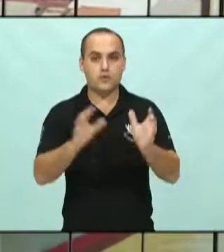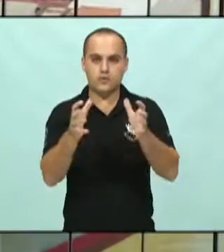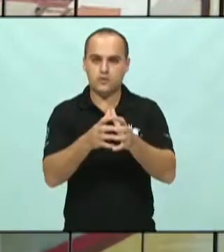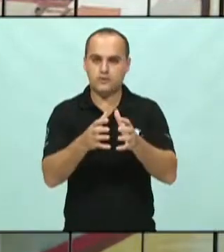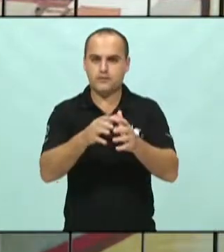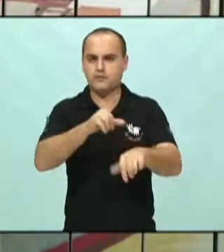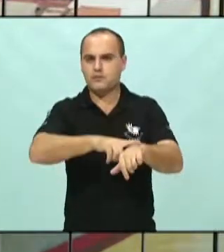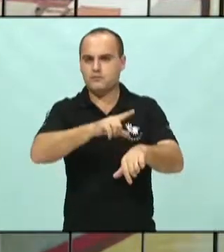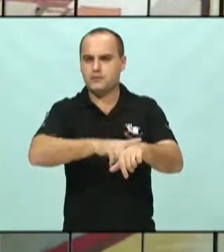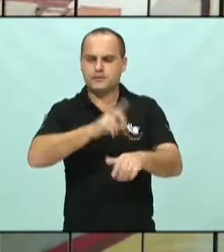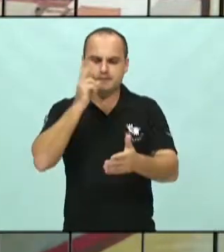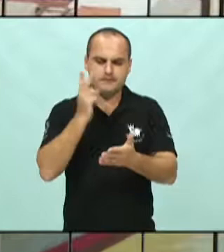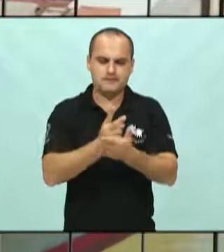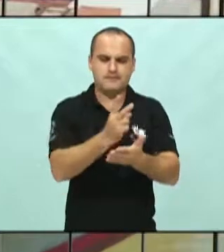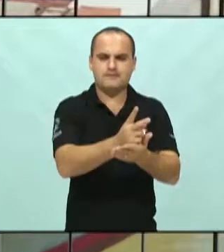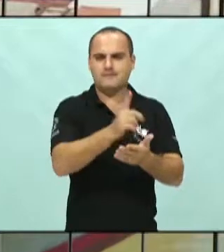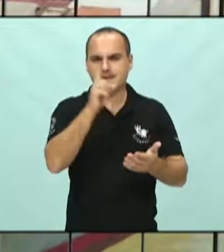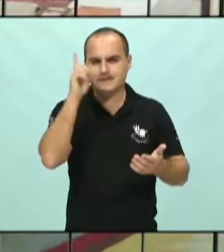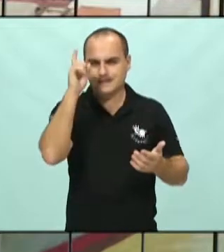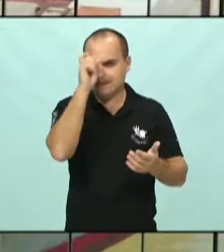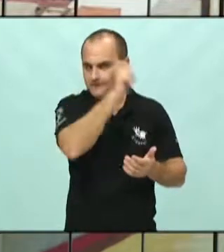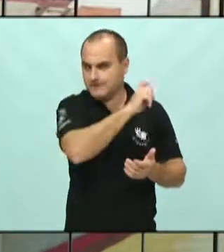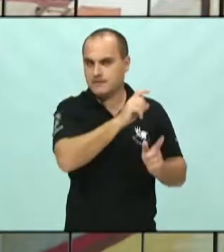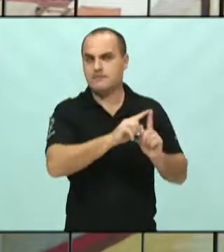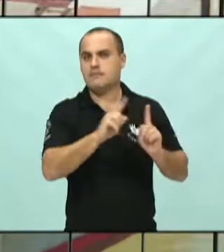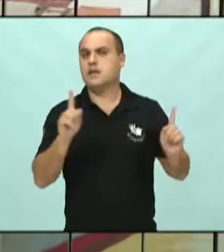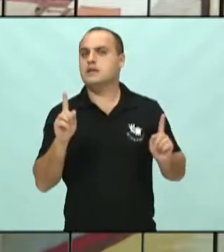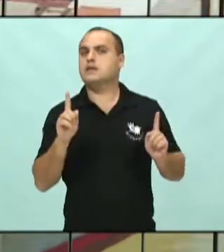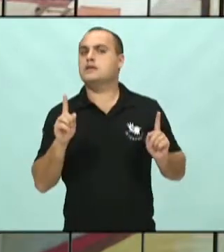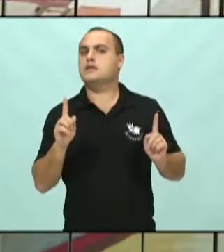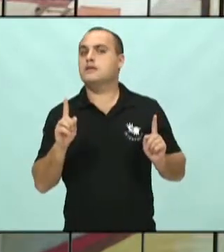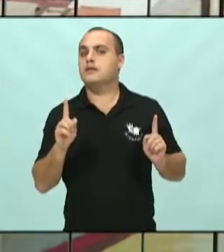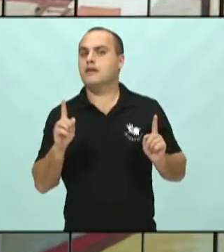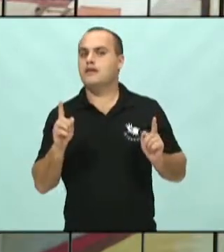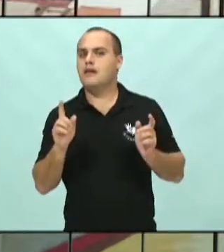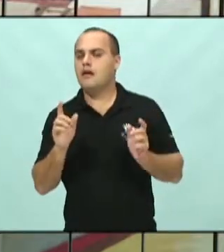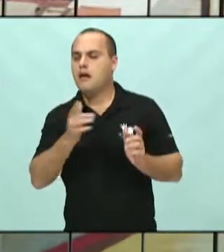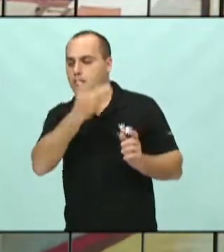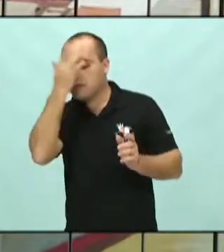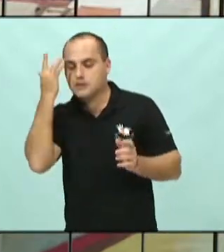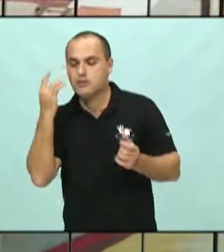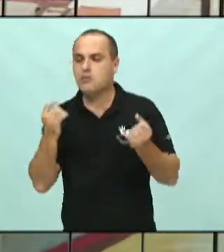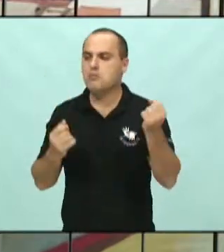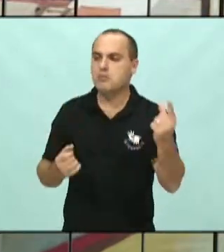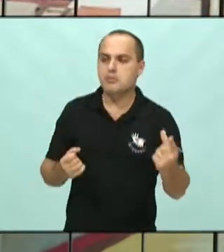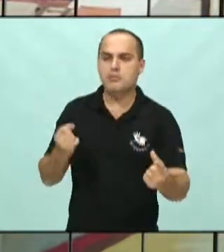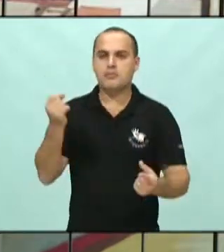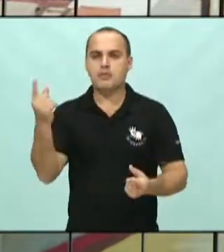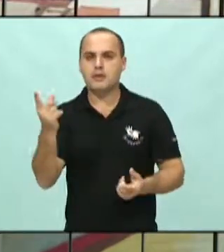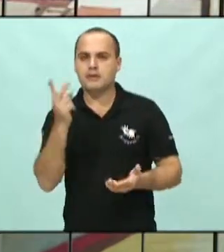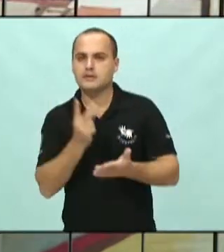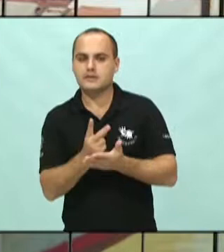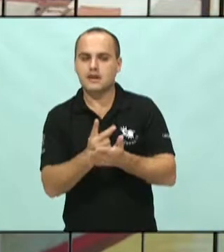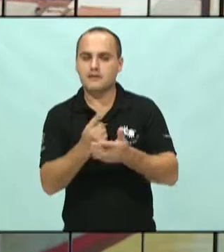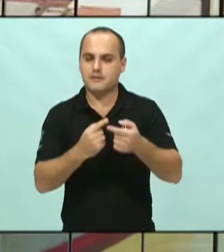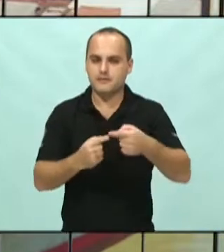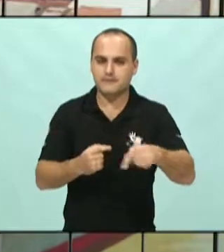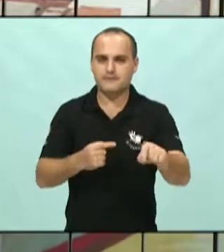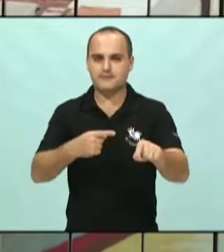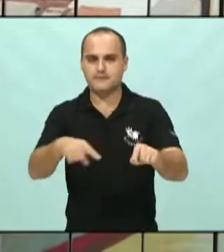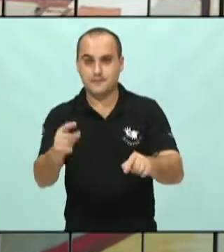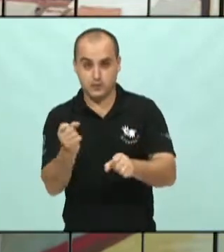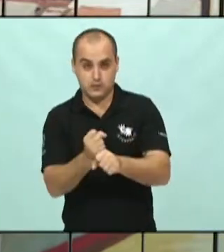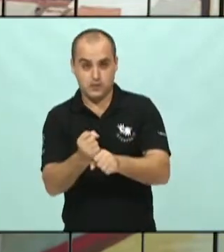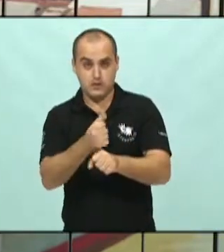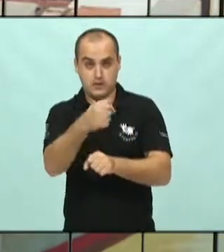teve momentos de dificuldade, mas sempre ali alguém não deixou ele morrer. Como em 74,